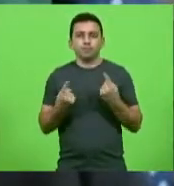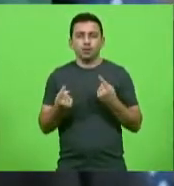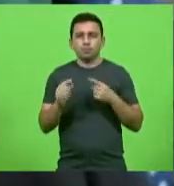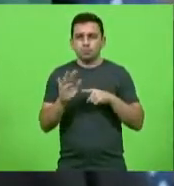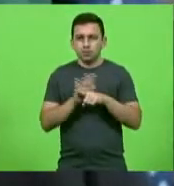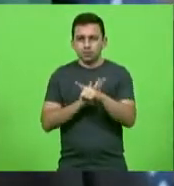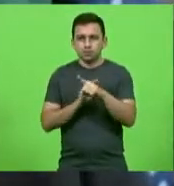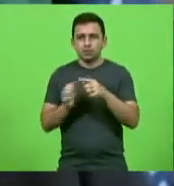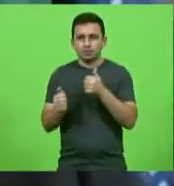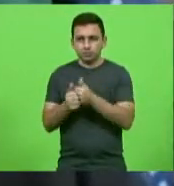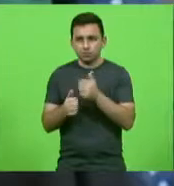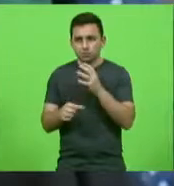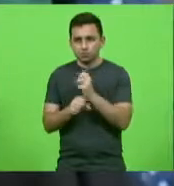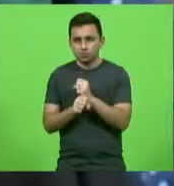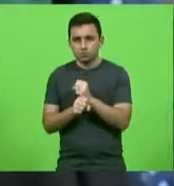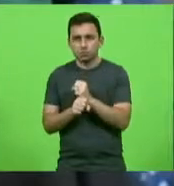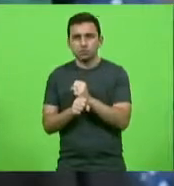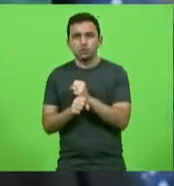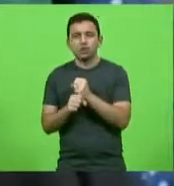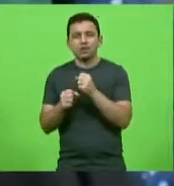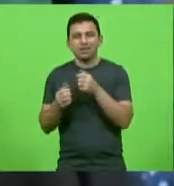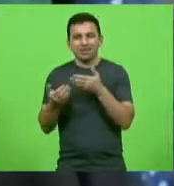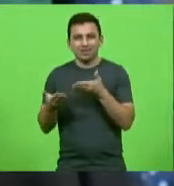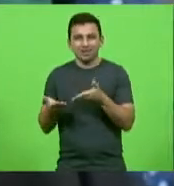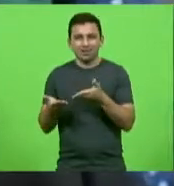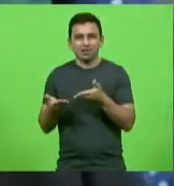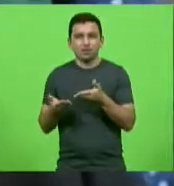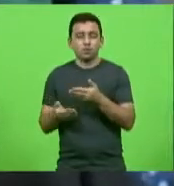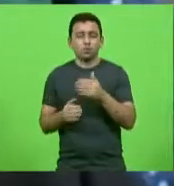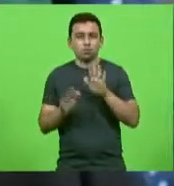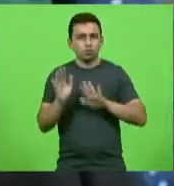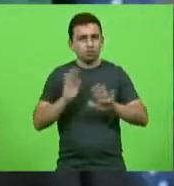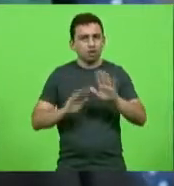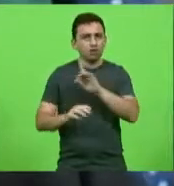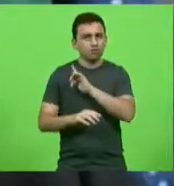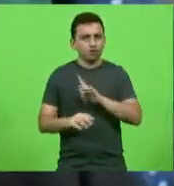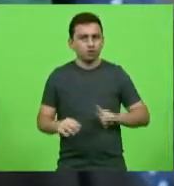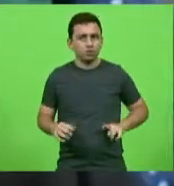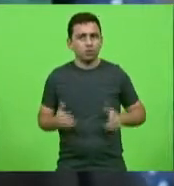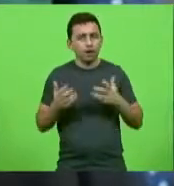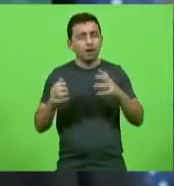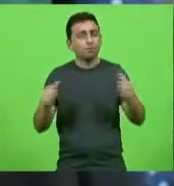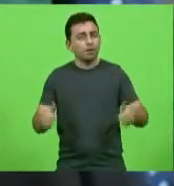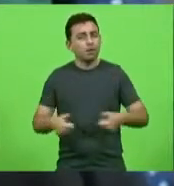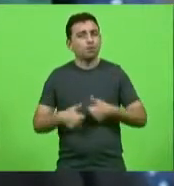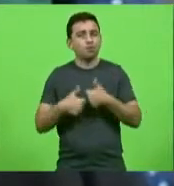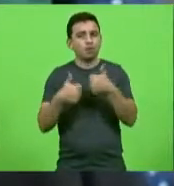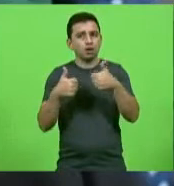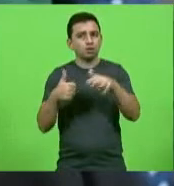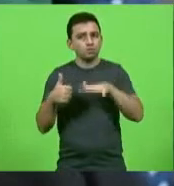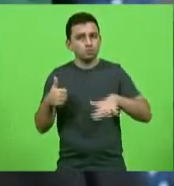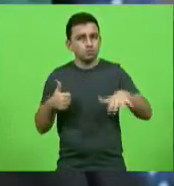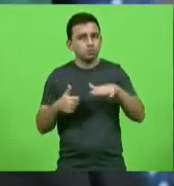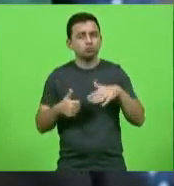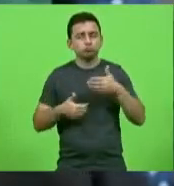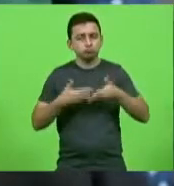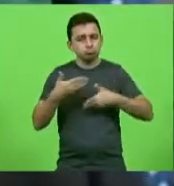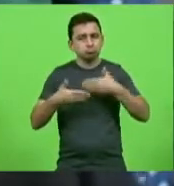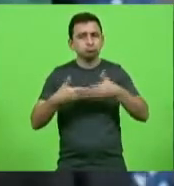consulta ao Tribunal de Contas corrobora o cuidado do governador em melhorar, verificar os trâmites a serem colocados em